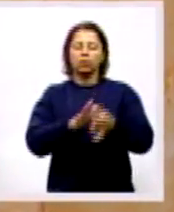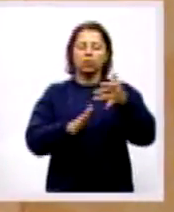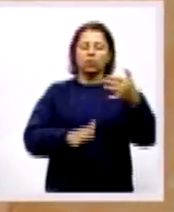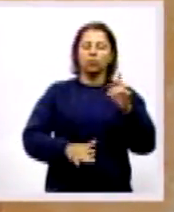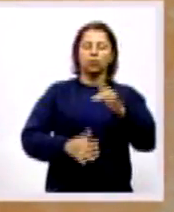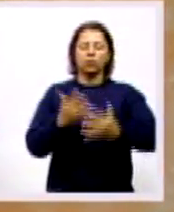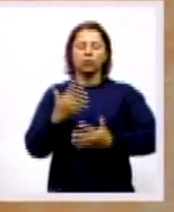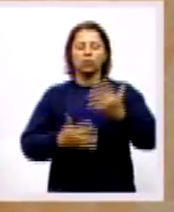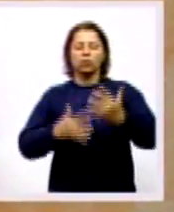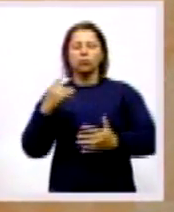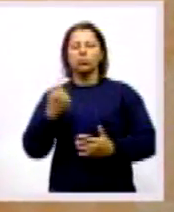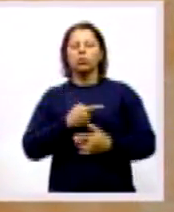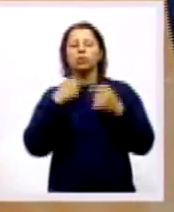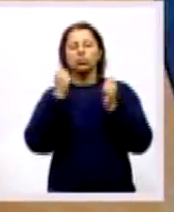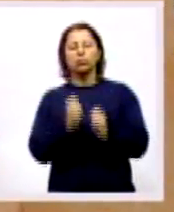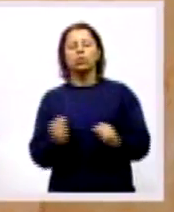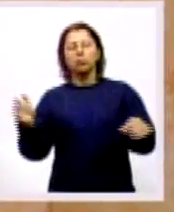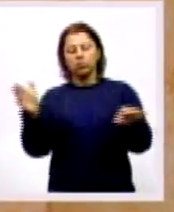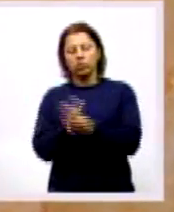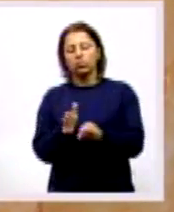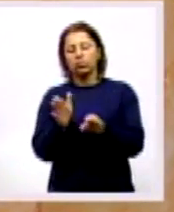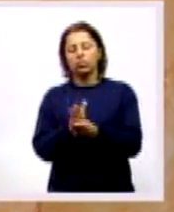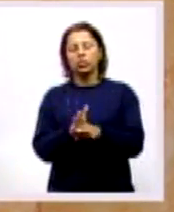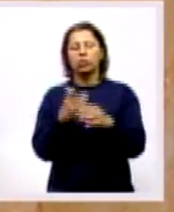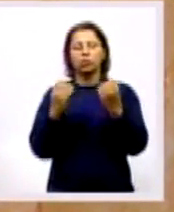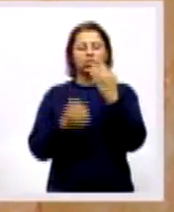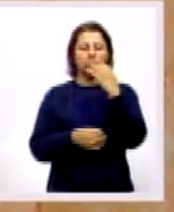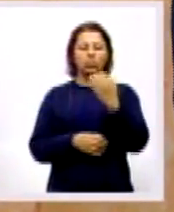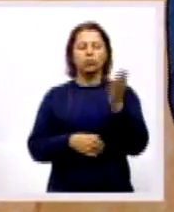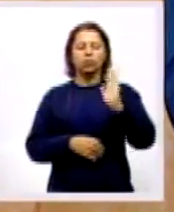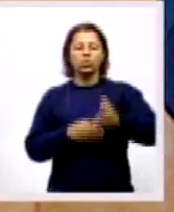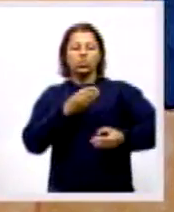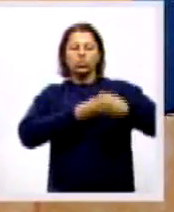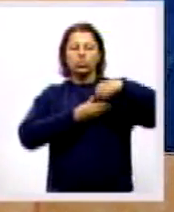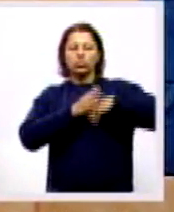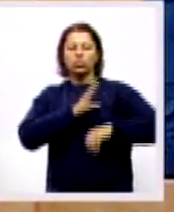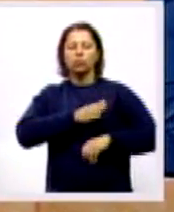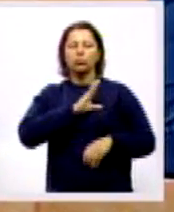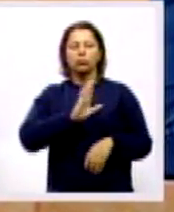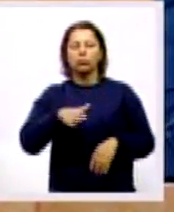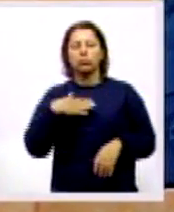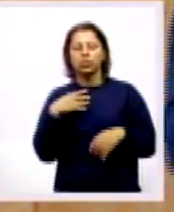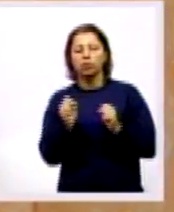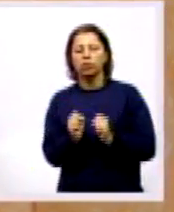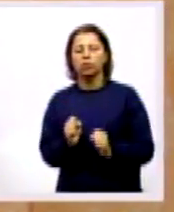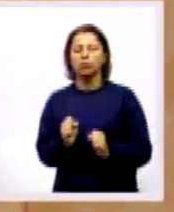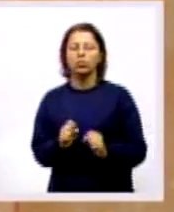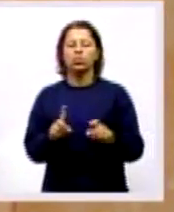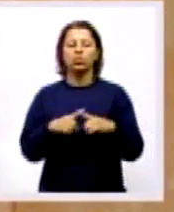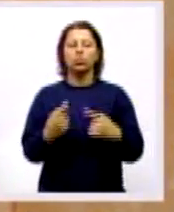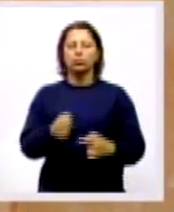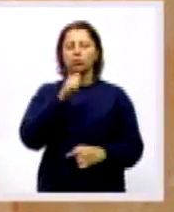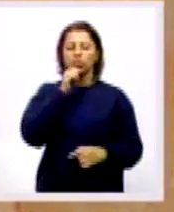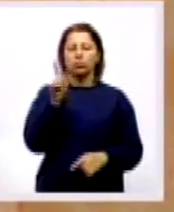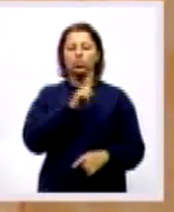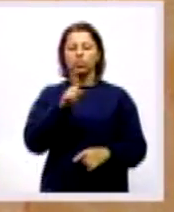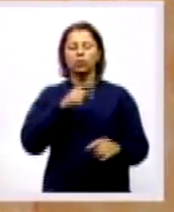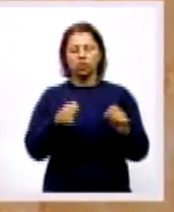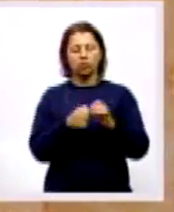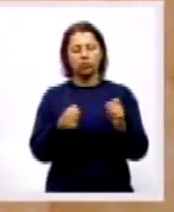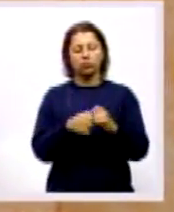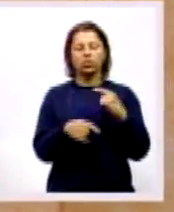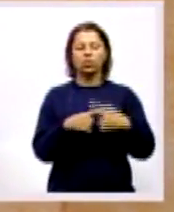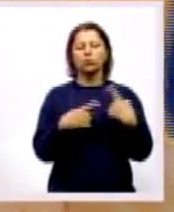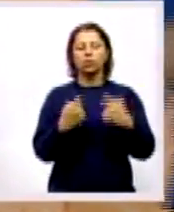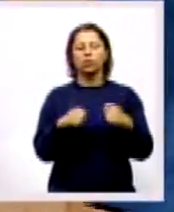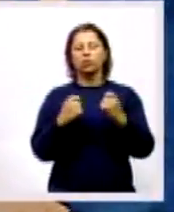é um empecilho para que nós possamos chegar ao bem que já está dentro de nós, enquanto possibilidade, mas que ainda não é ação, porque a gente precisa